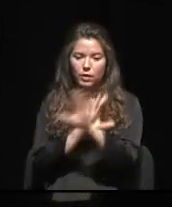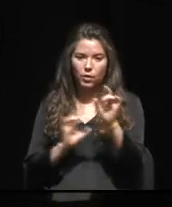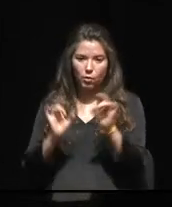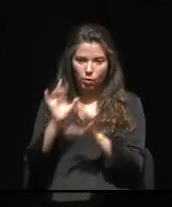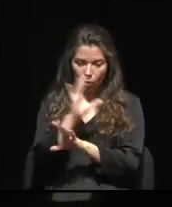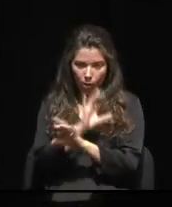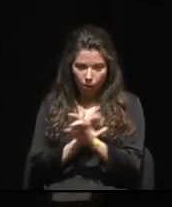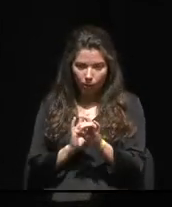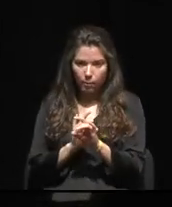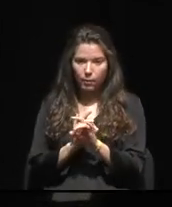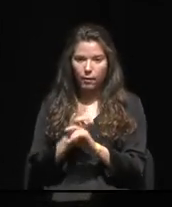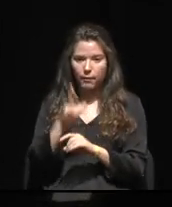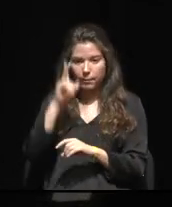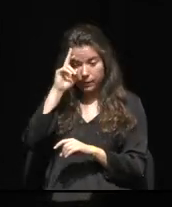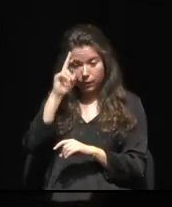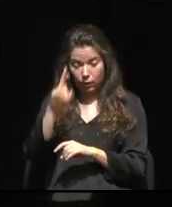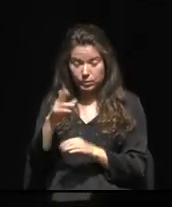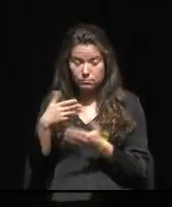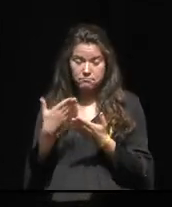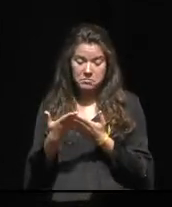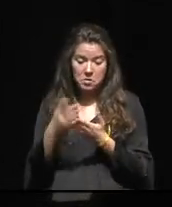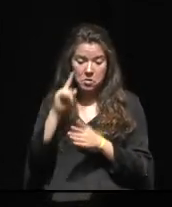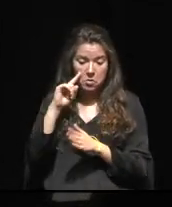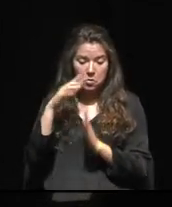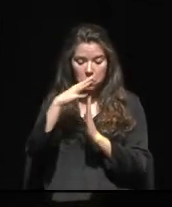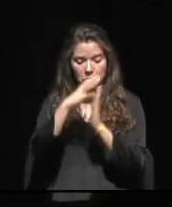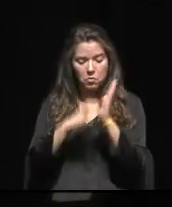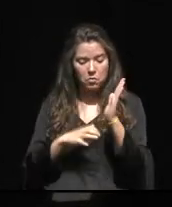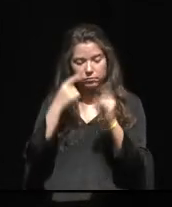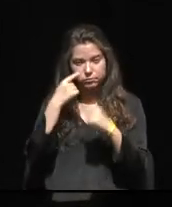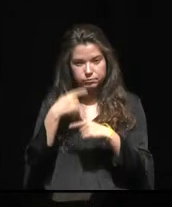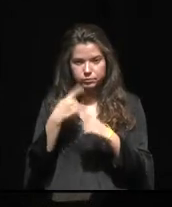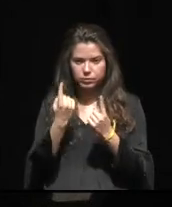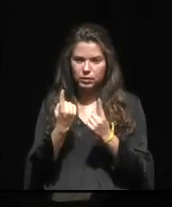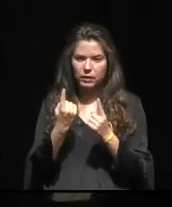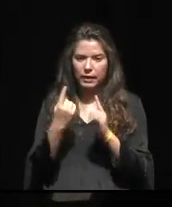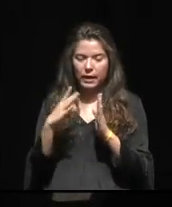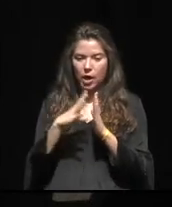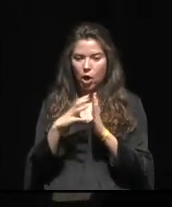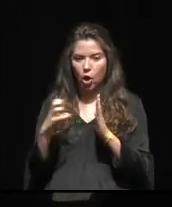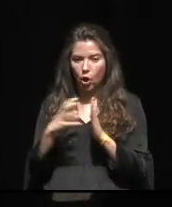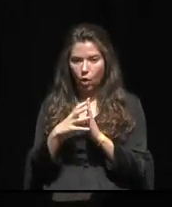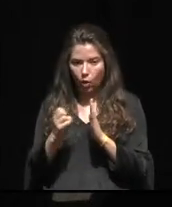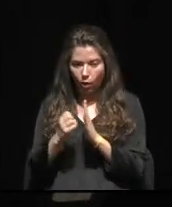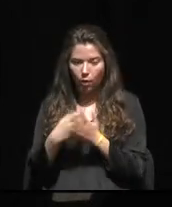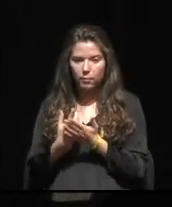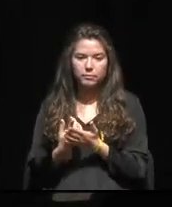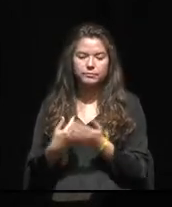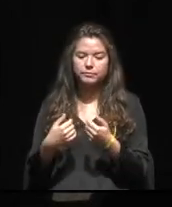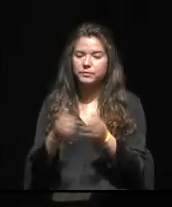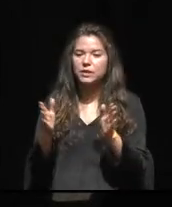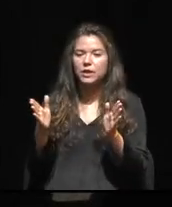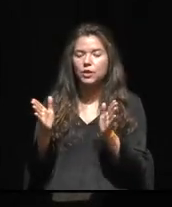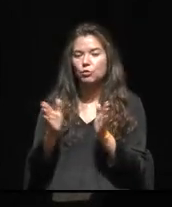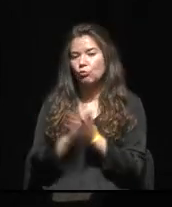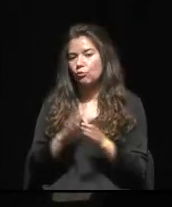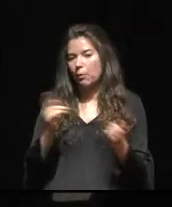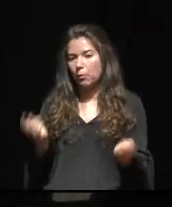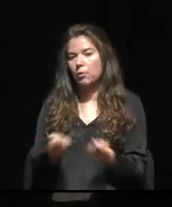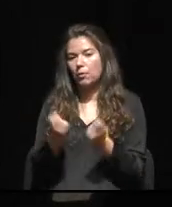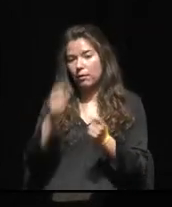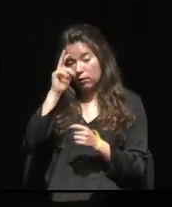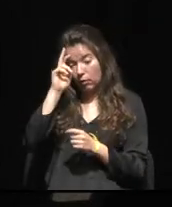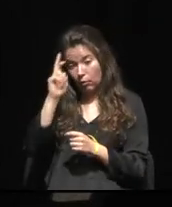Europa da Rússia apresenta-nos um texto que vem fotocopiar aquilo que tem sido a propaganda